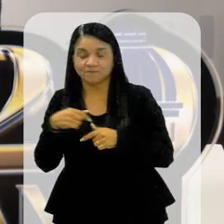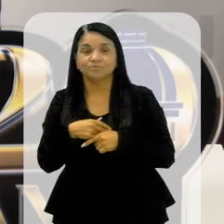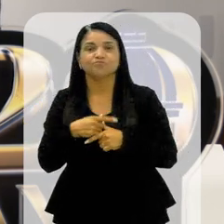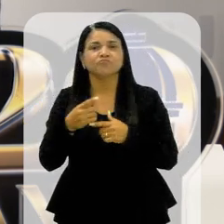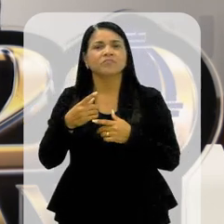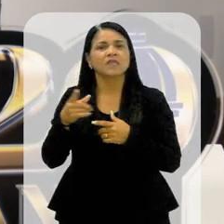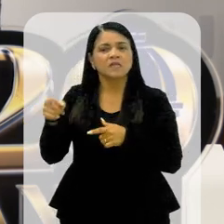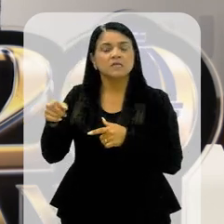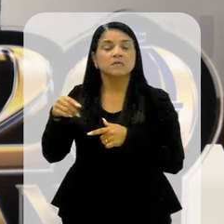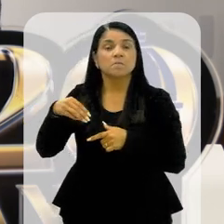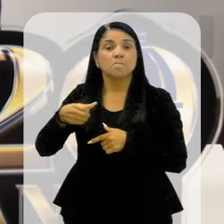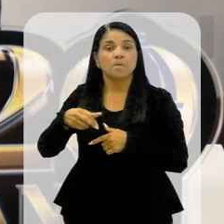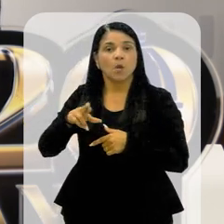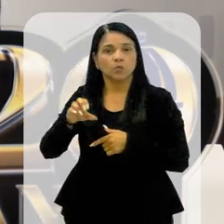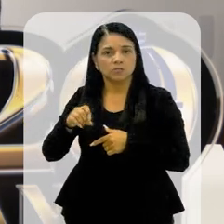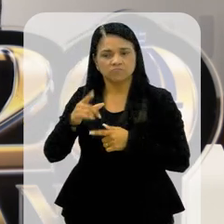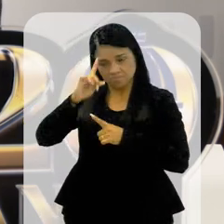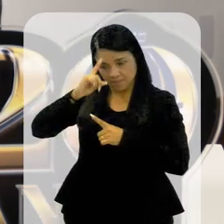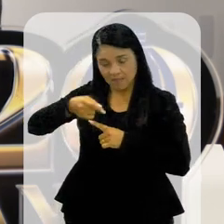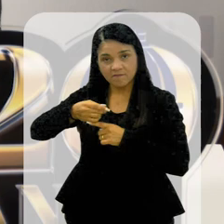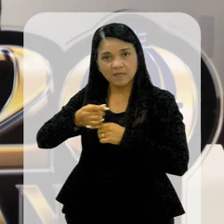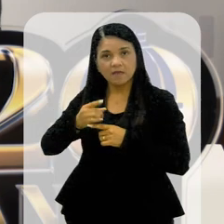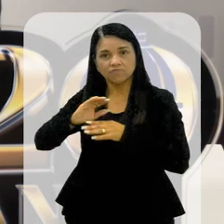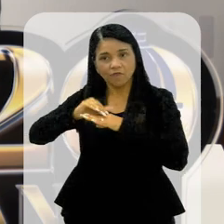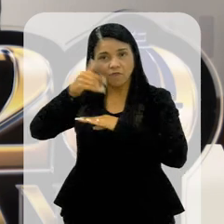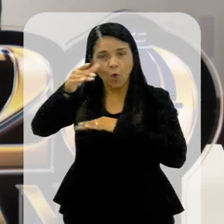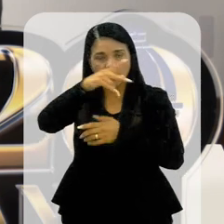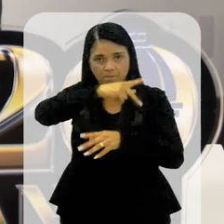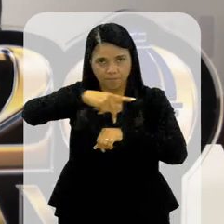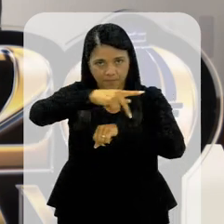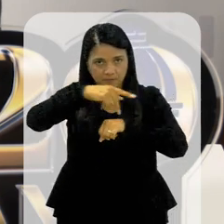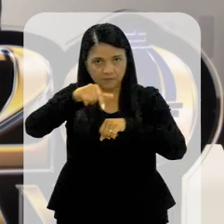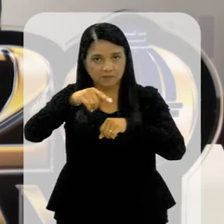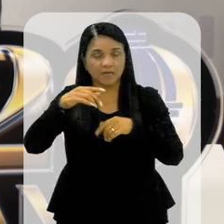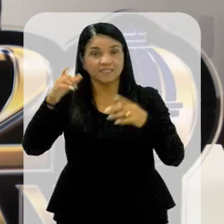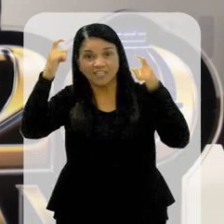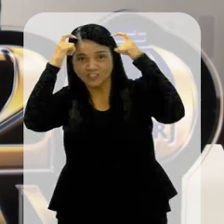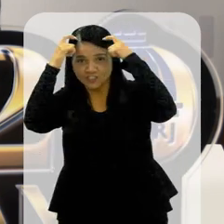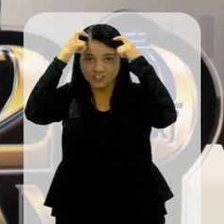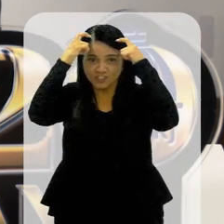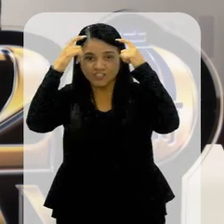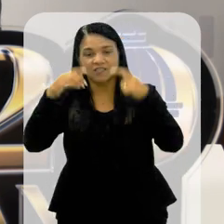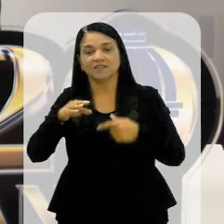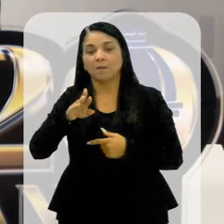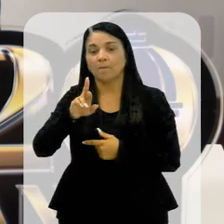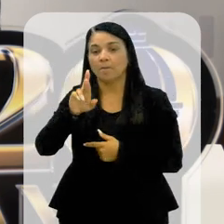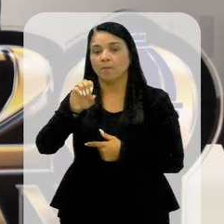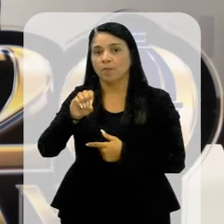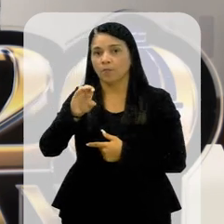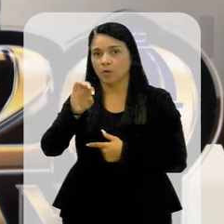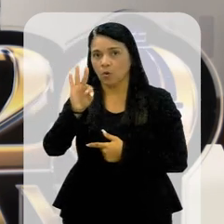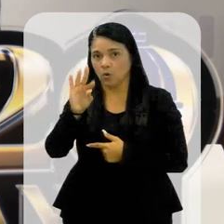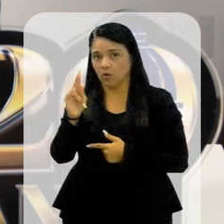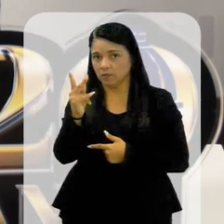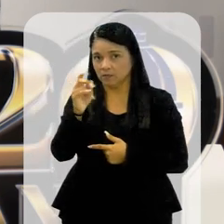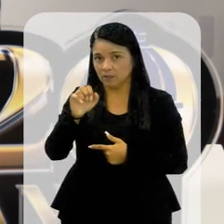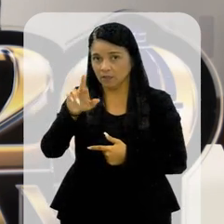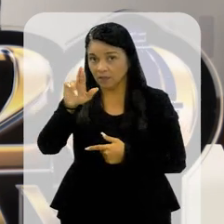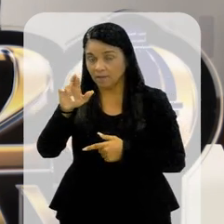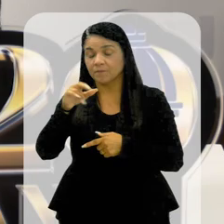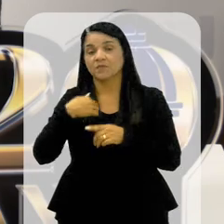para o exterior para justamente frequentar a Disney nos bastidores. Olha, que incrível. A Broadway nos